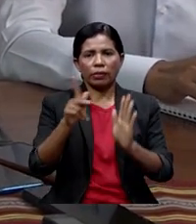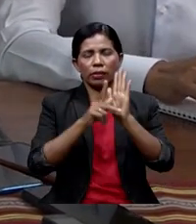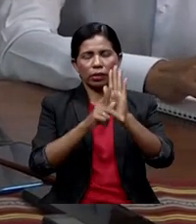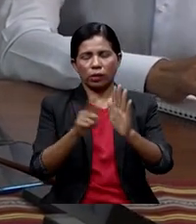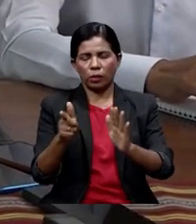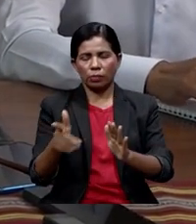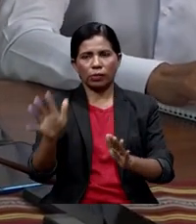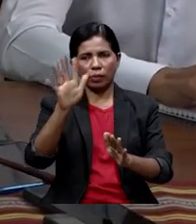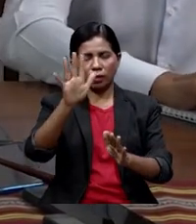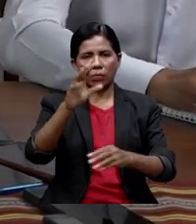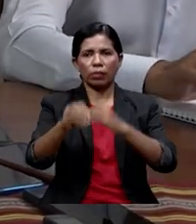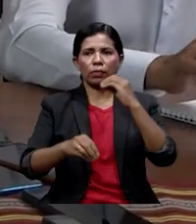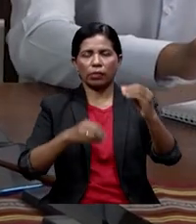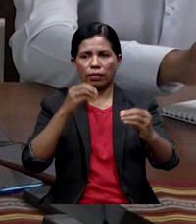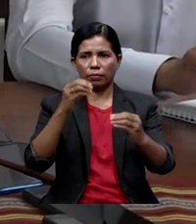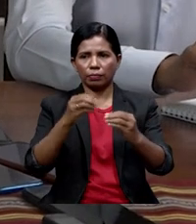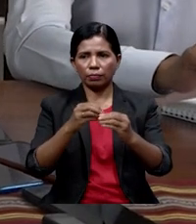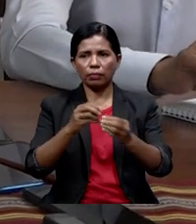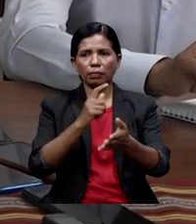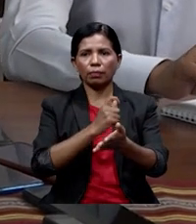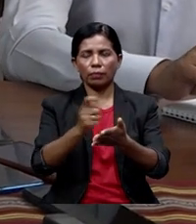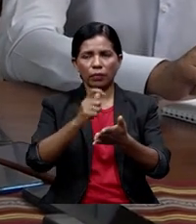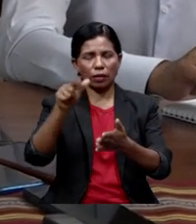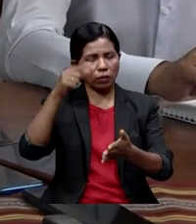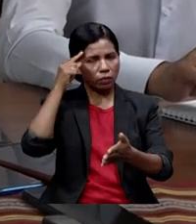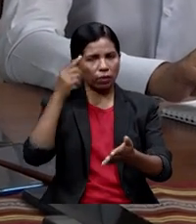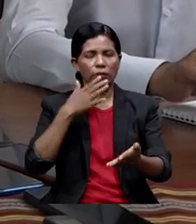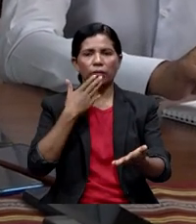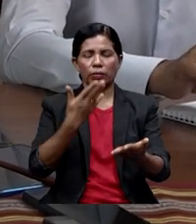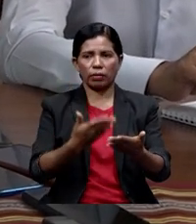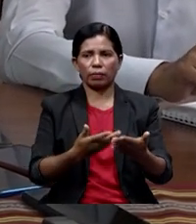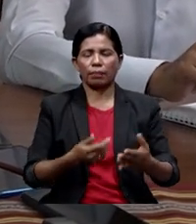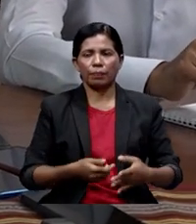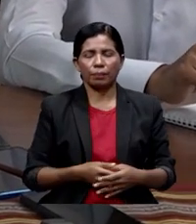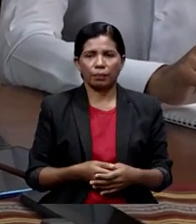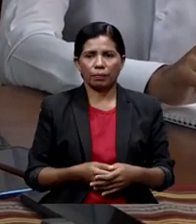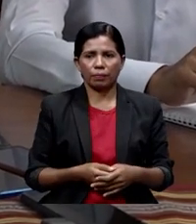né relaciona com a prática governação de Acreniano.